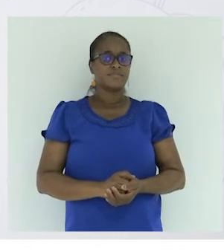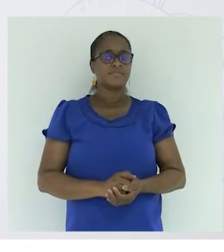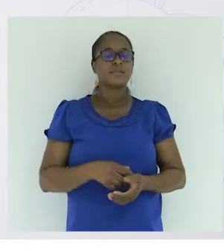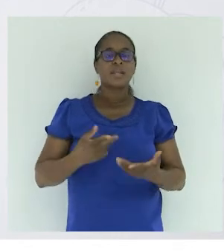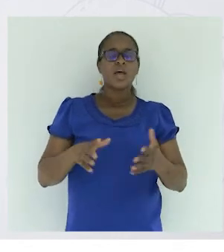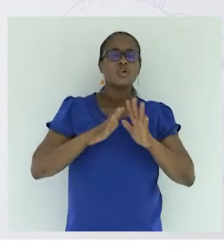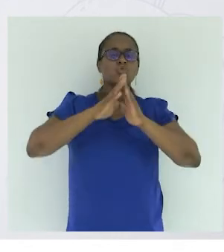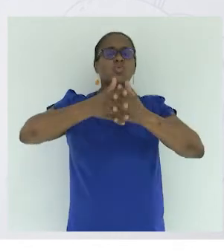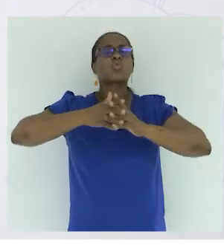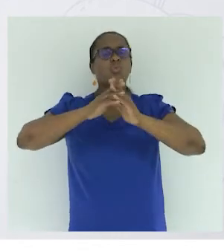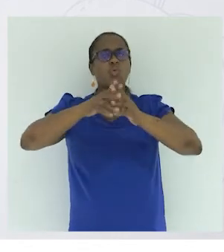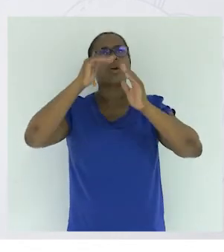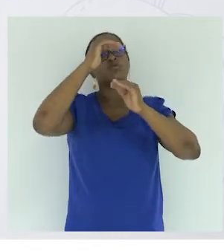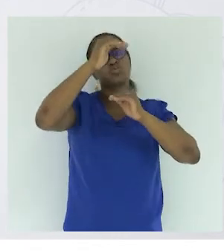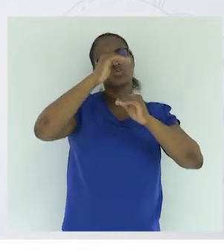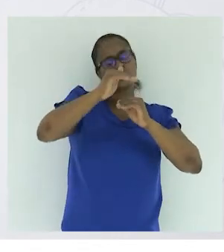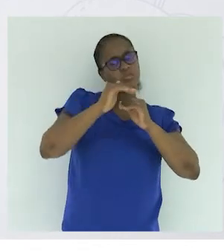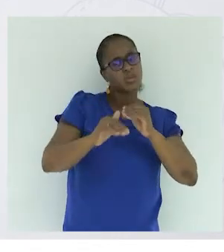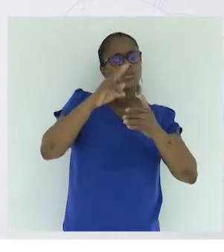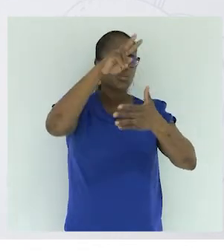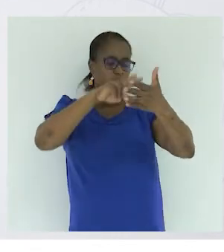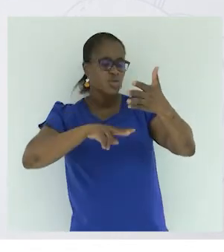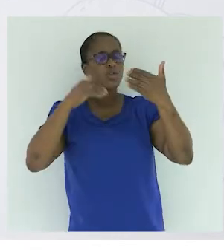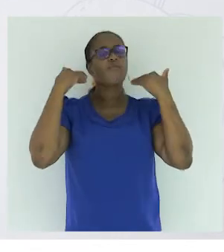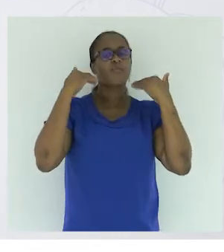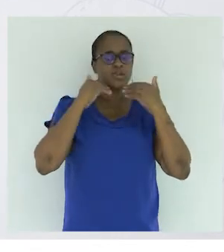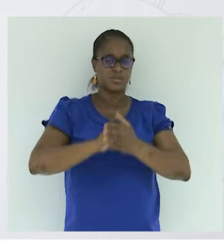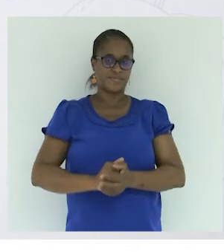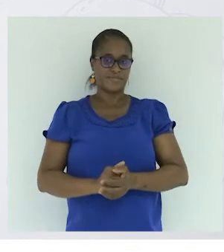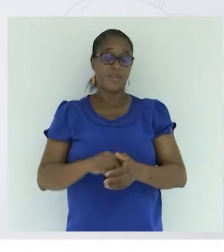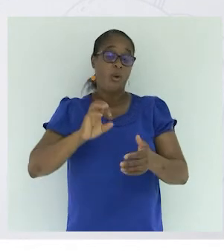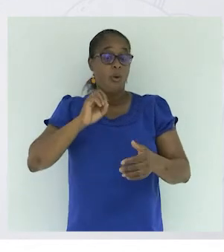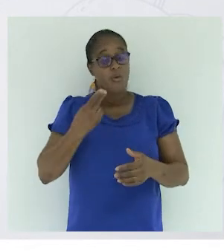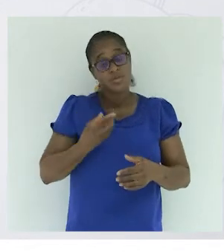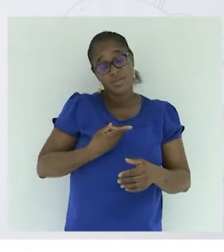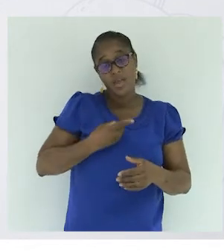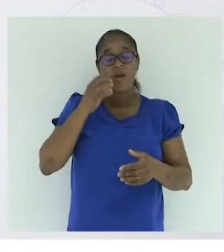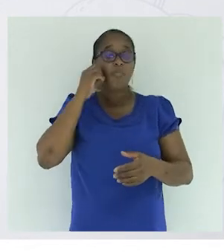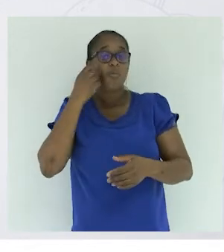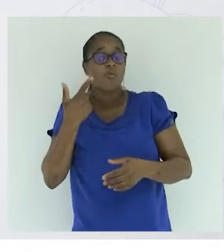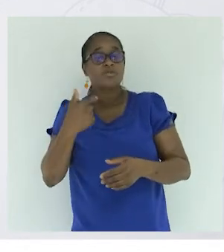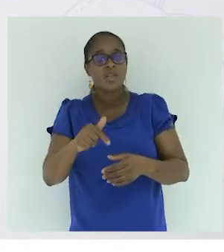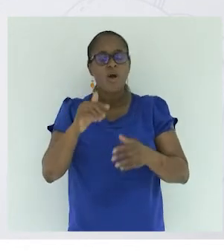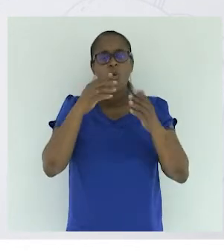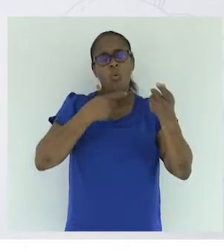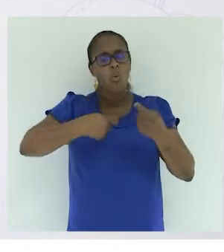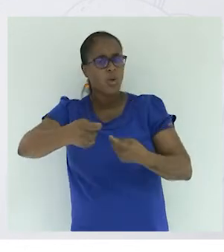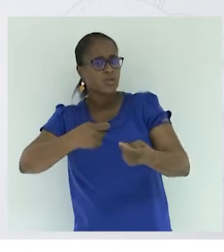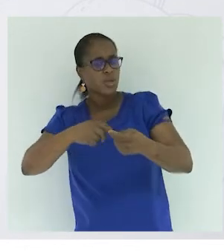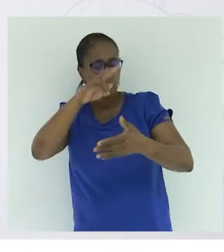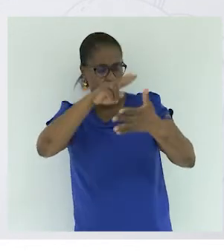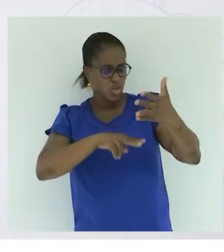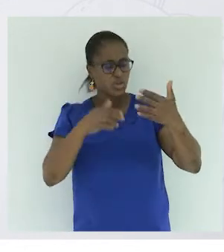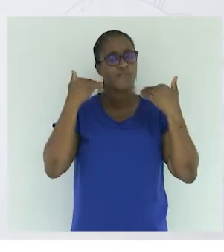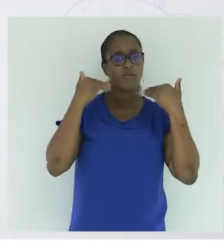a estrutura do texto informativo, ou seja, como está organizado o texto